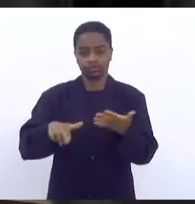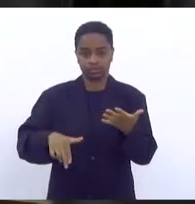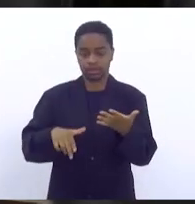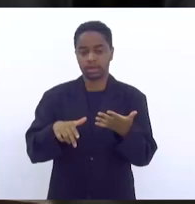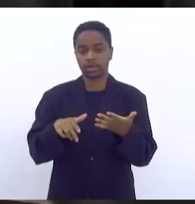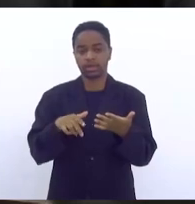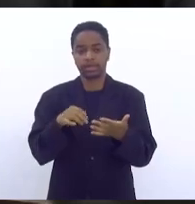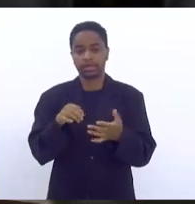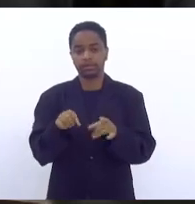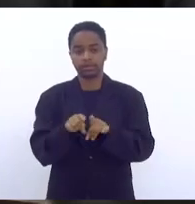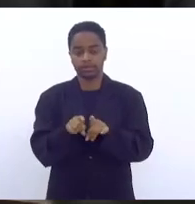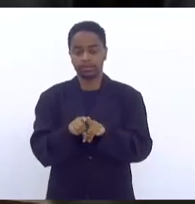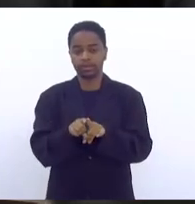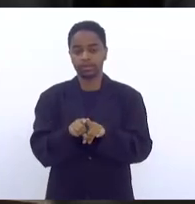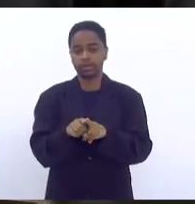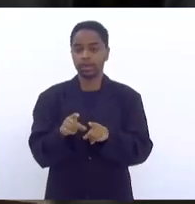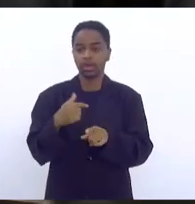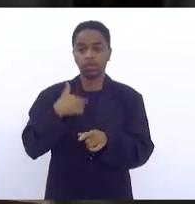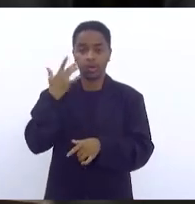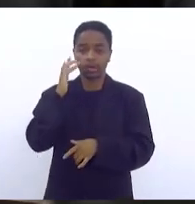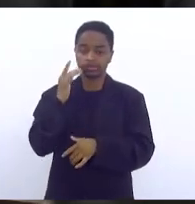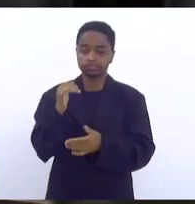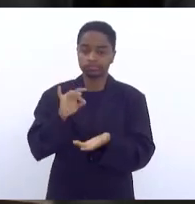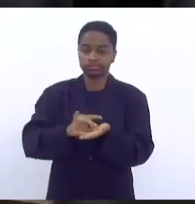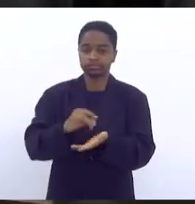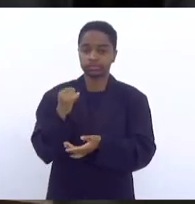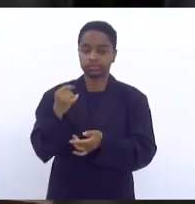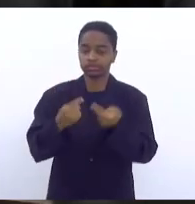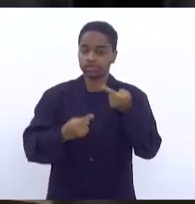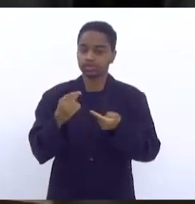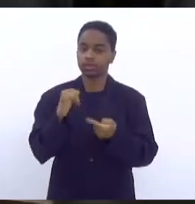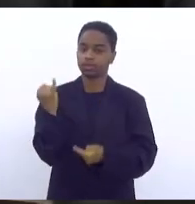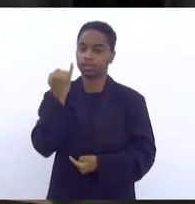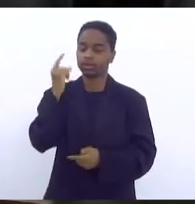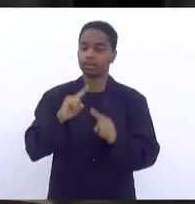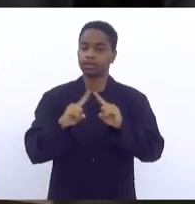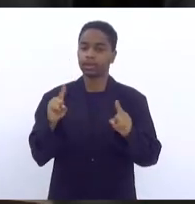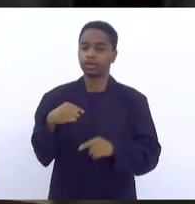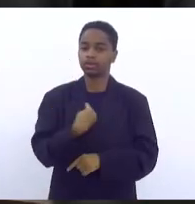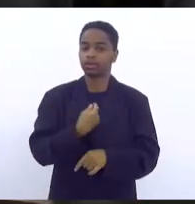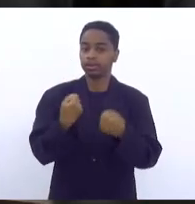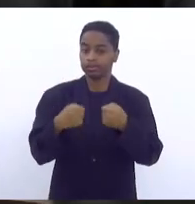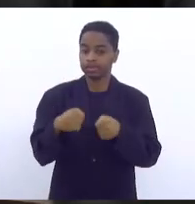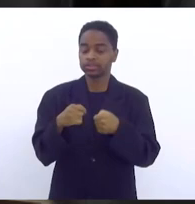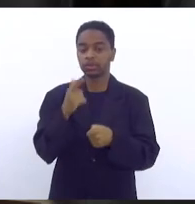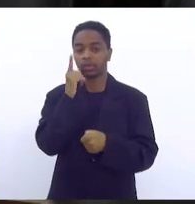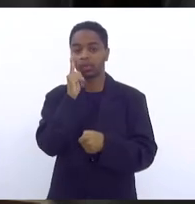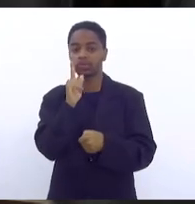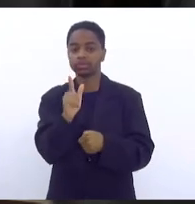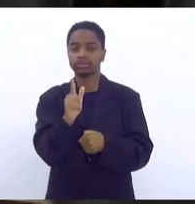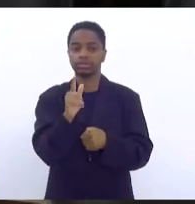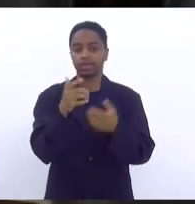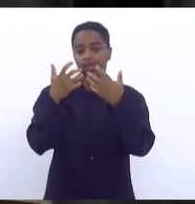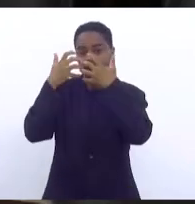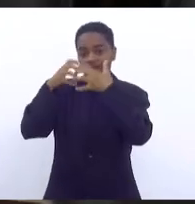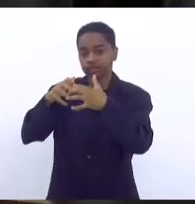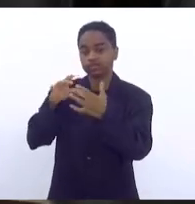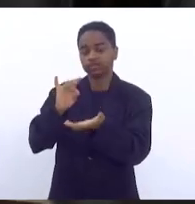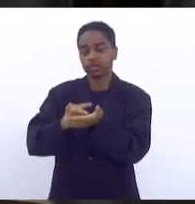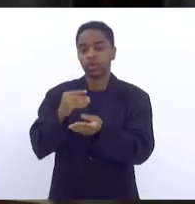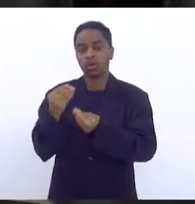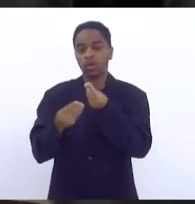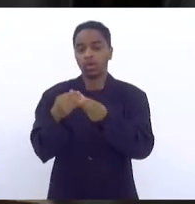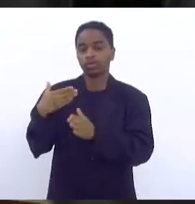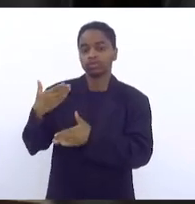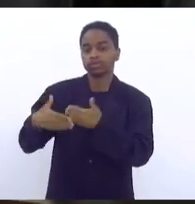da Ana eu acho que que é uma discussão válida mas a gente precisa chegar aem indicadores que realmente reflitam o desempenho